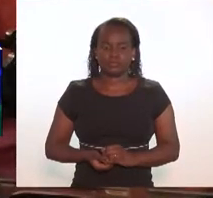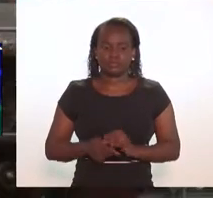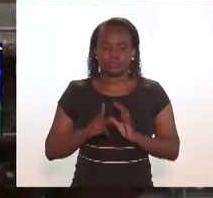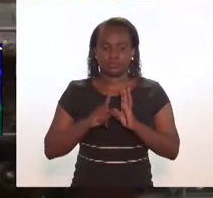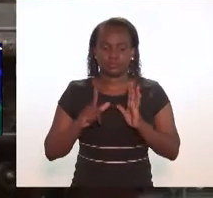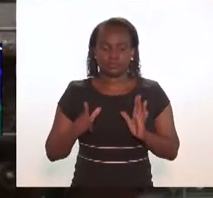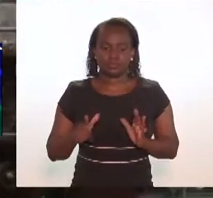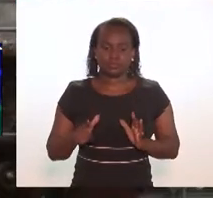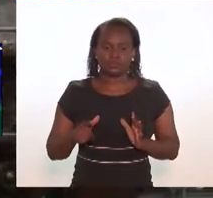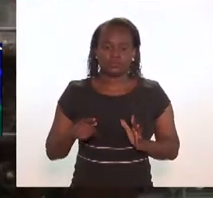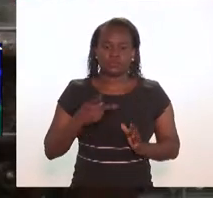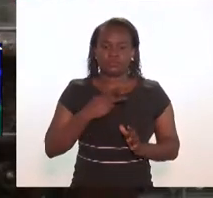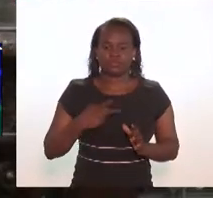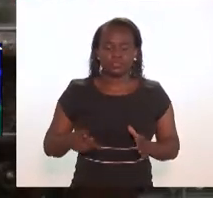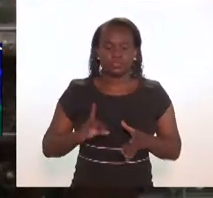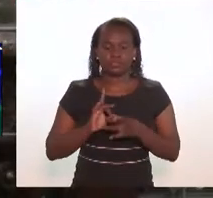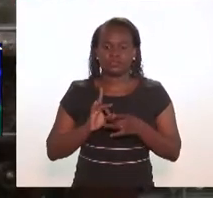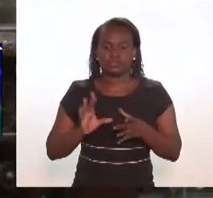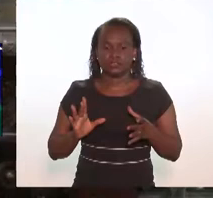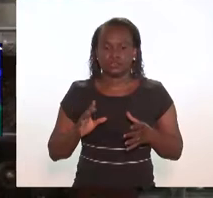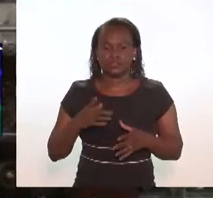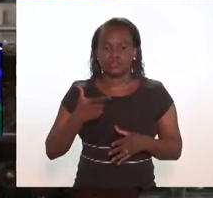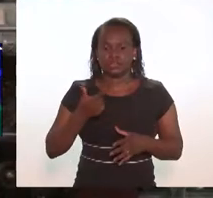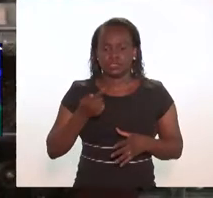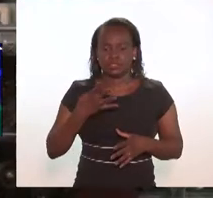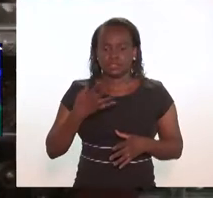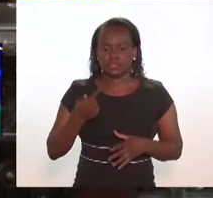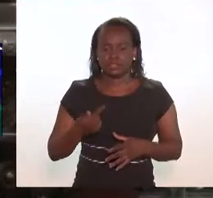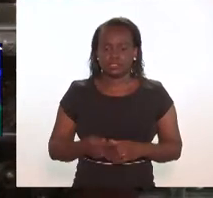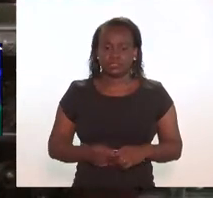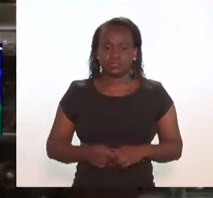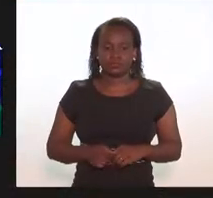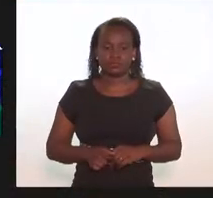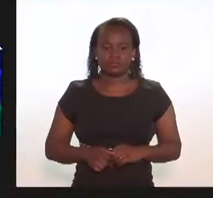Projeto 2747. Mas...